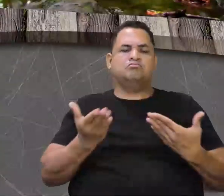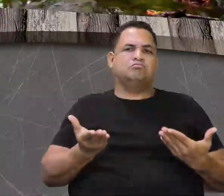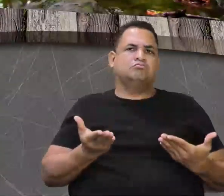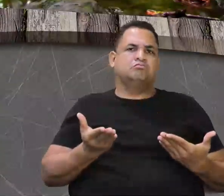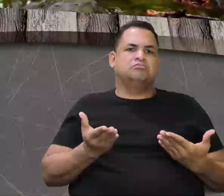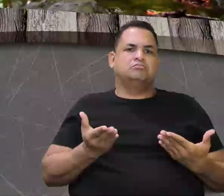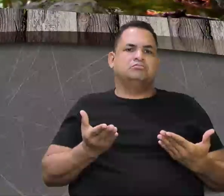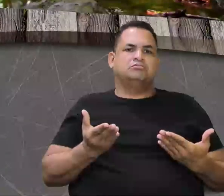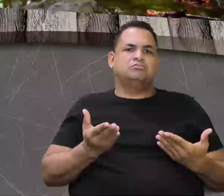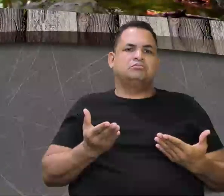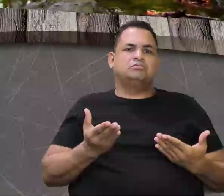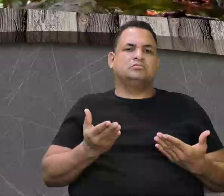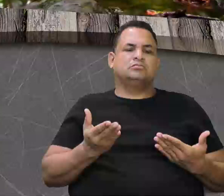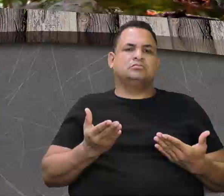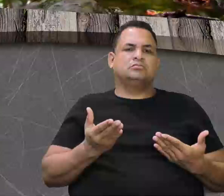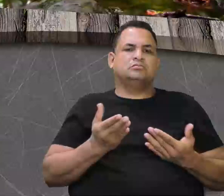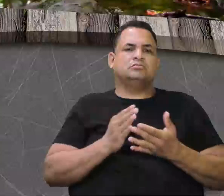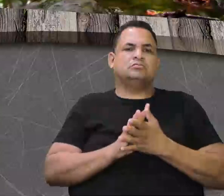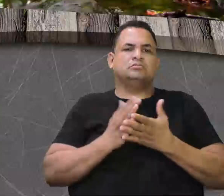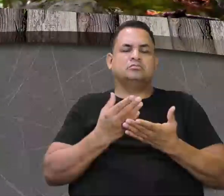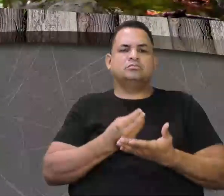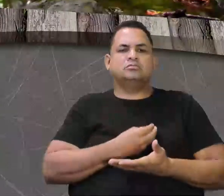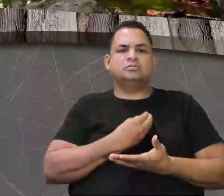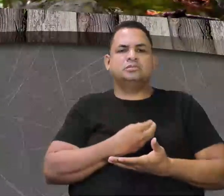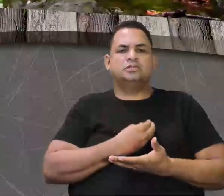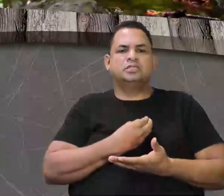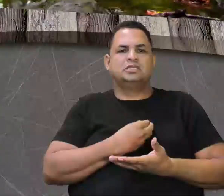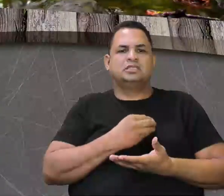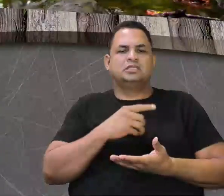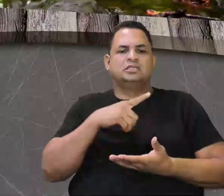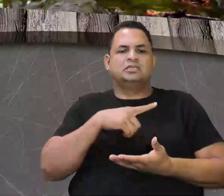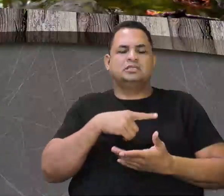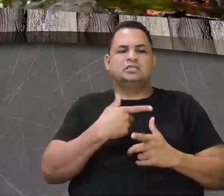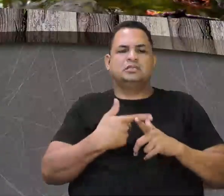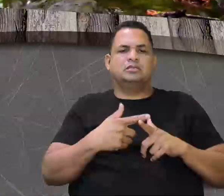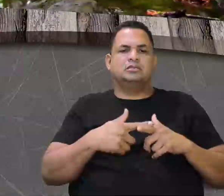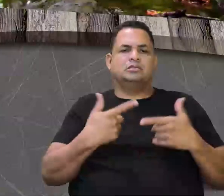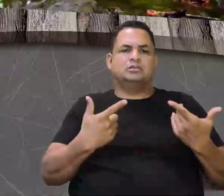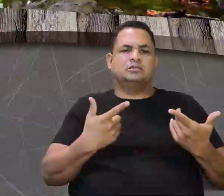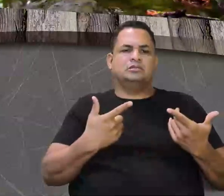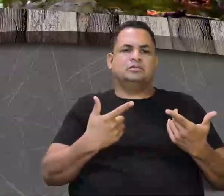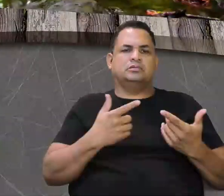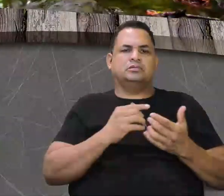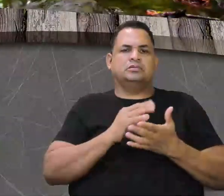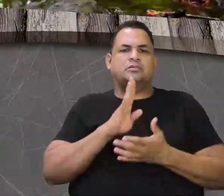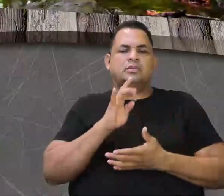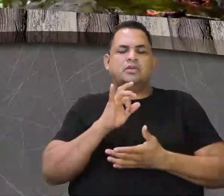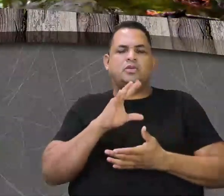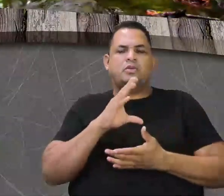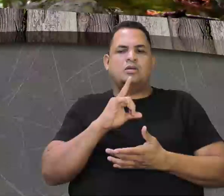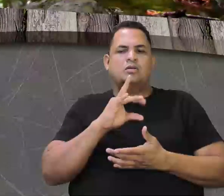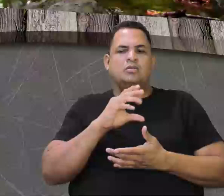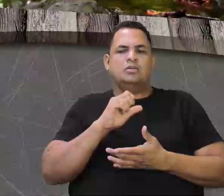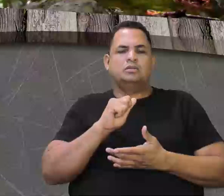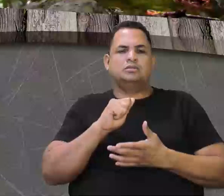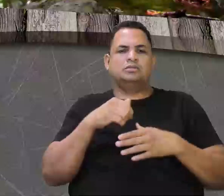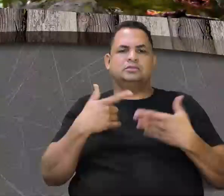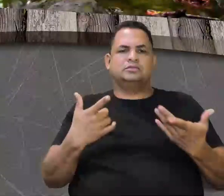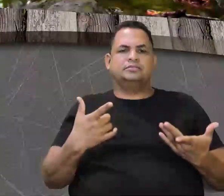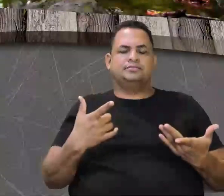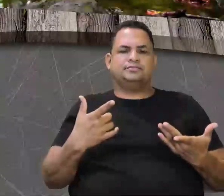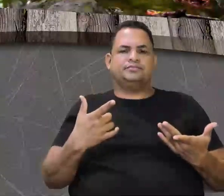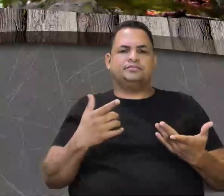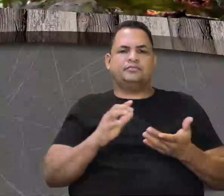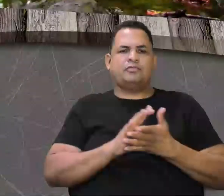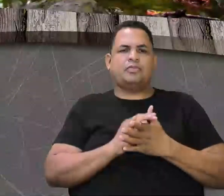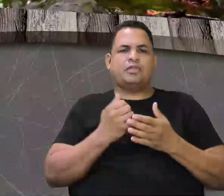sei. E aí esses organismos também vão ter esse prejuízo, a bioacumulação, tá?